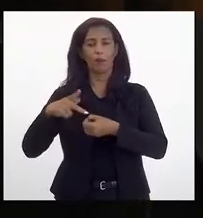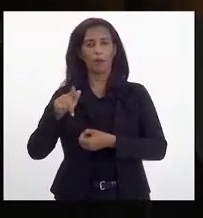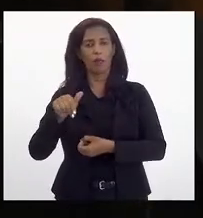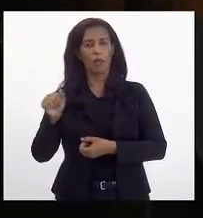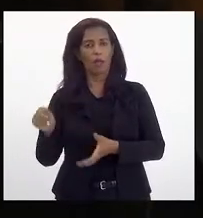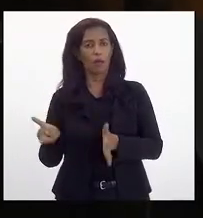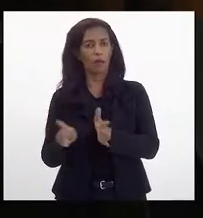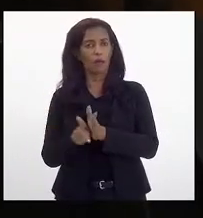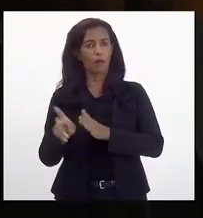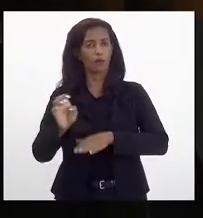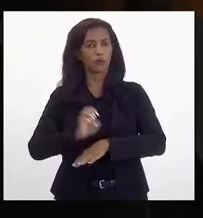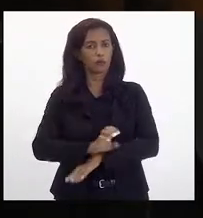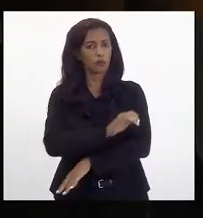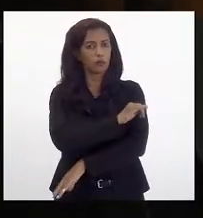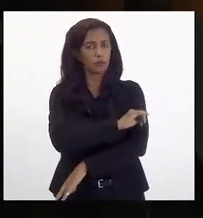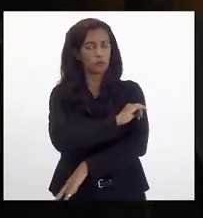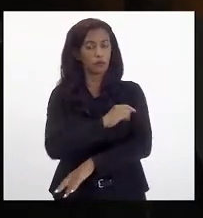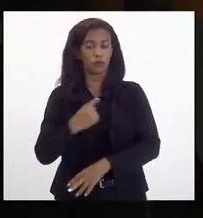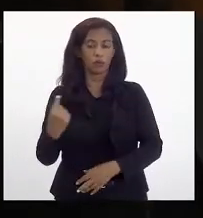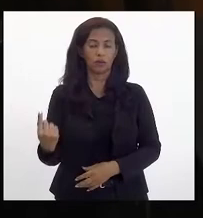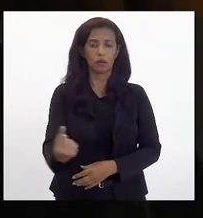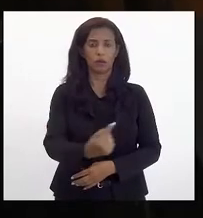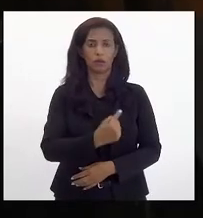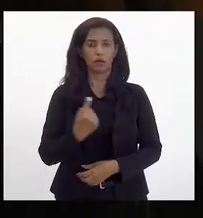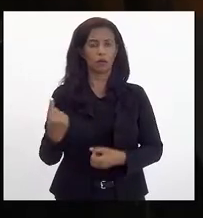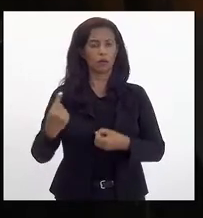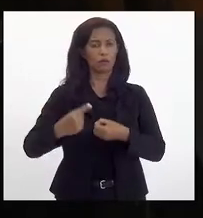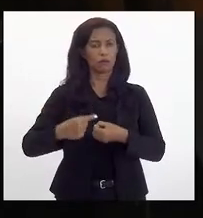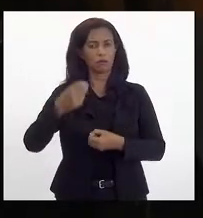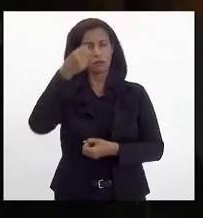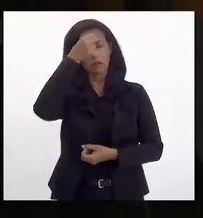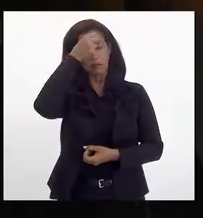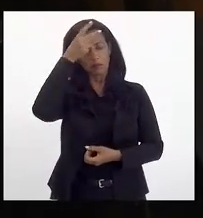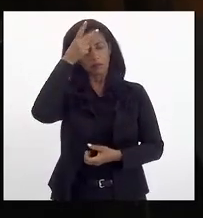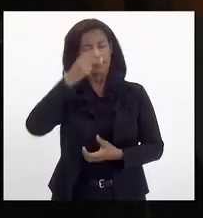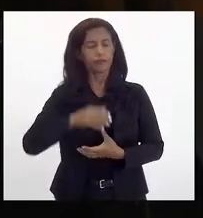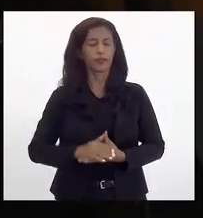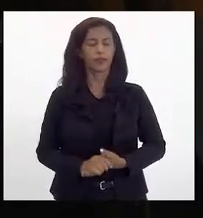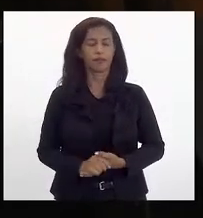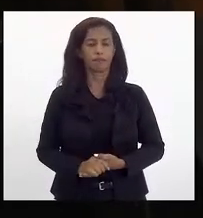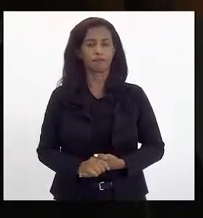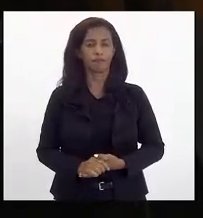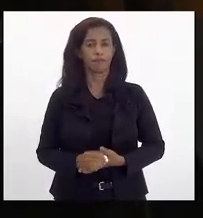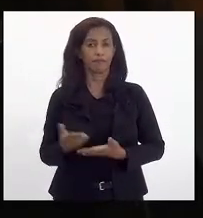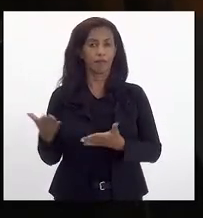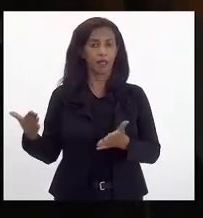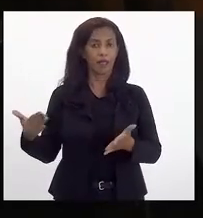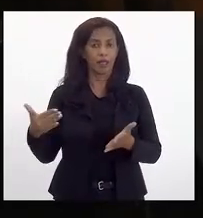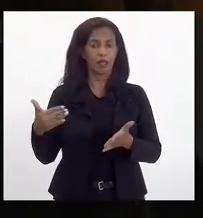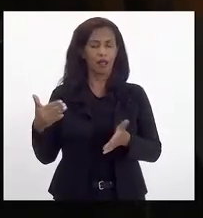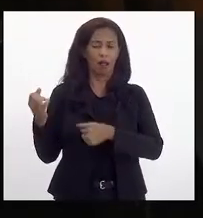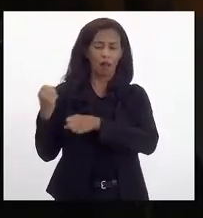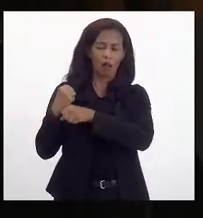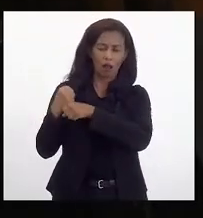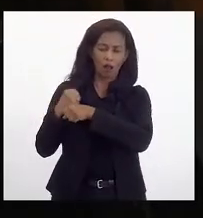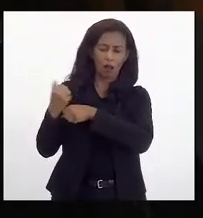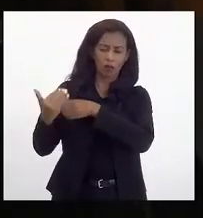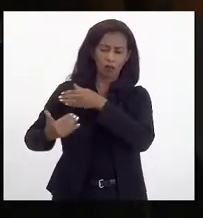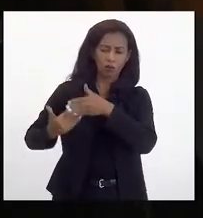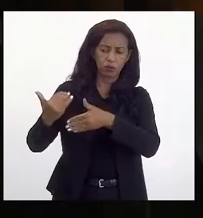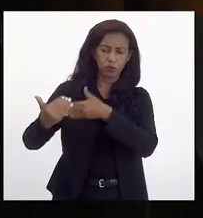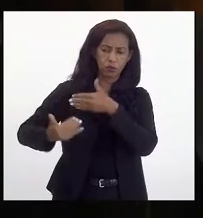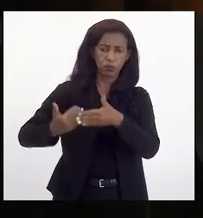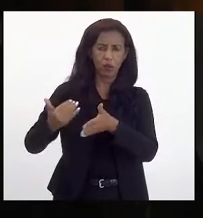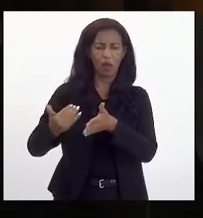Janeiro, e aos nossos municípios. E vem, na última década,